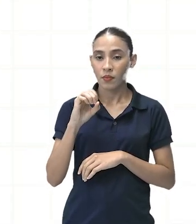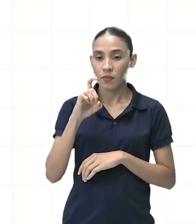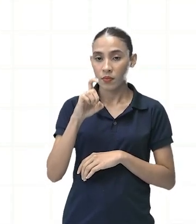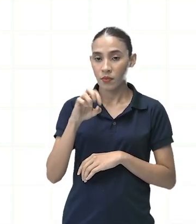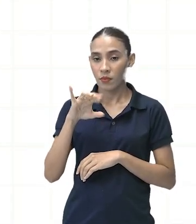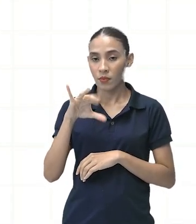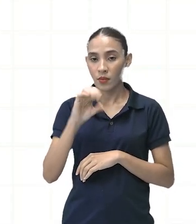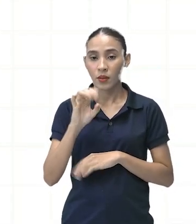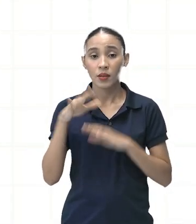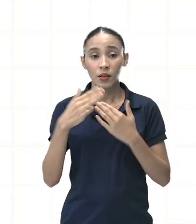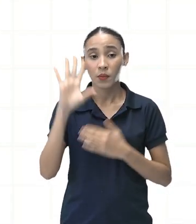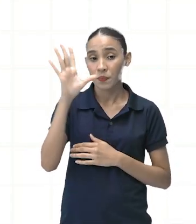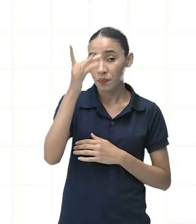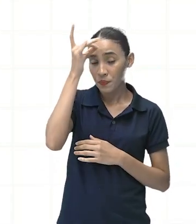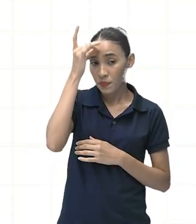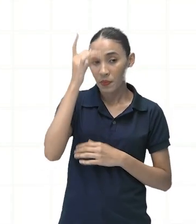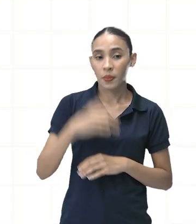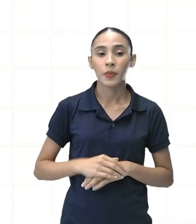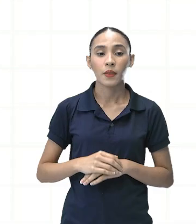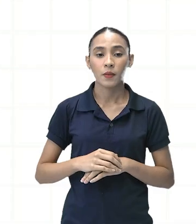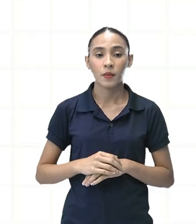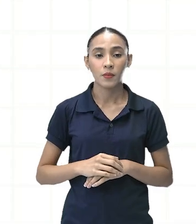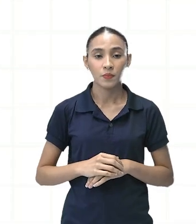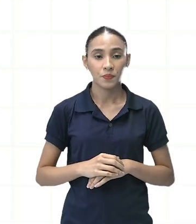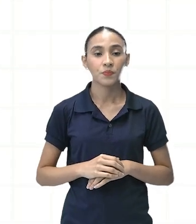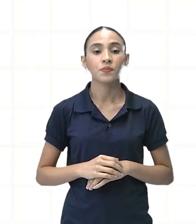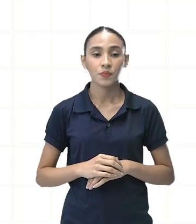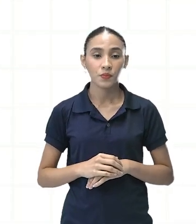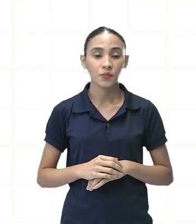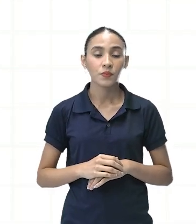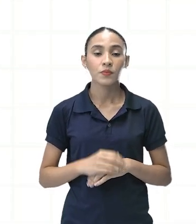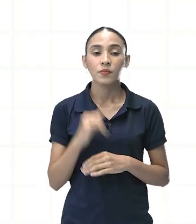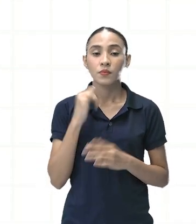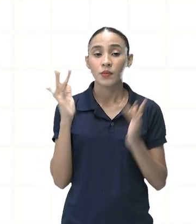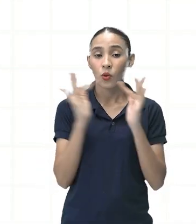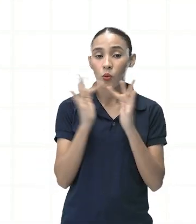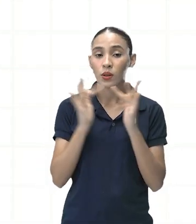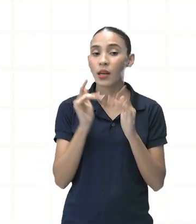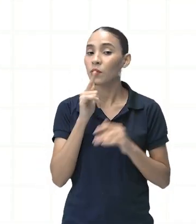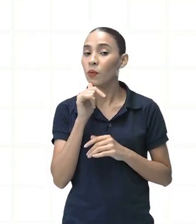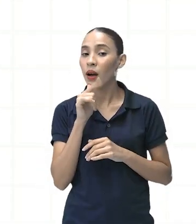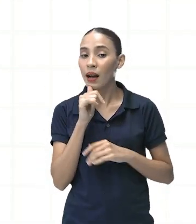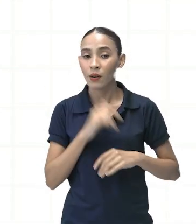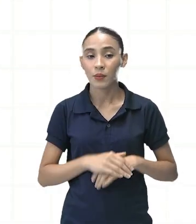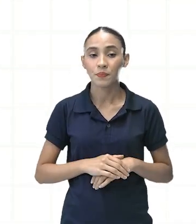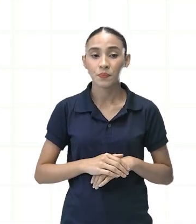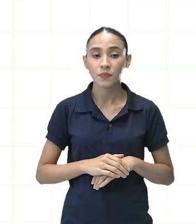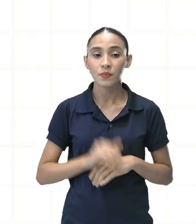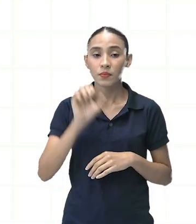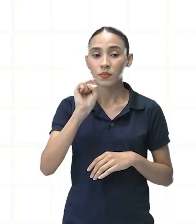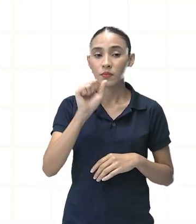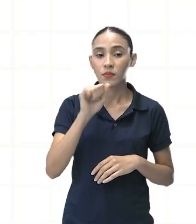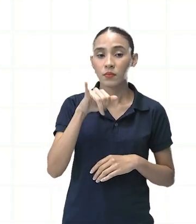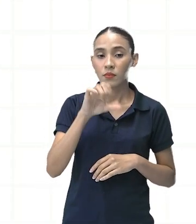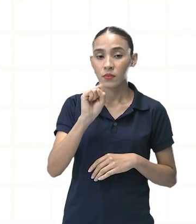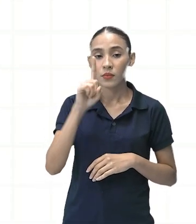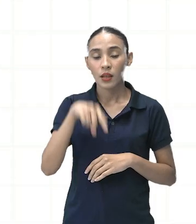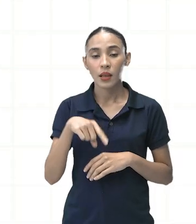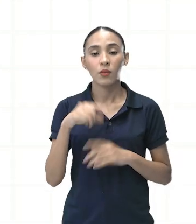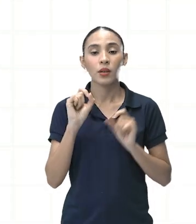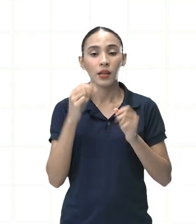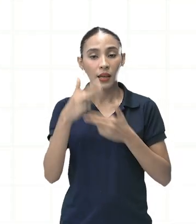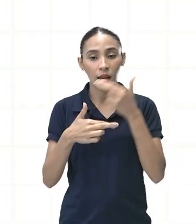hidróxido. Então, temos que gravar, bases liberam íons hidróxido quando dissolvidos em água. Já os sais, eles são resultado